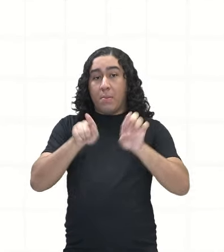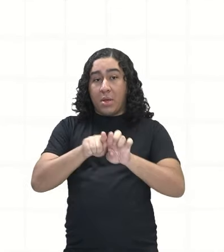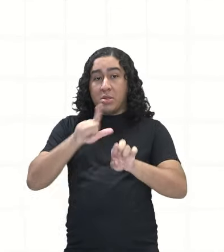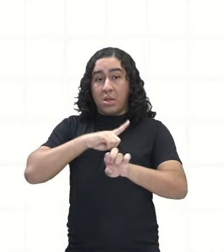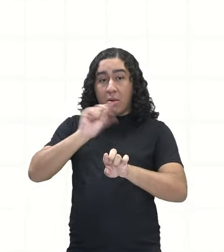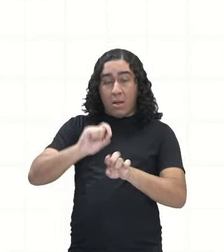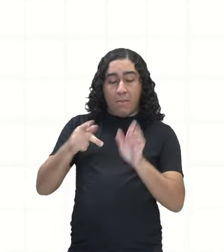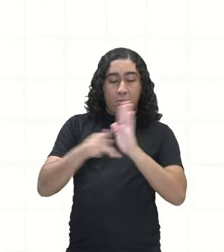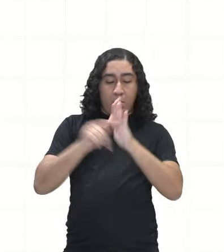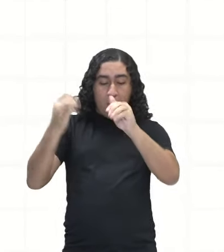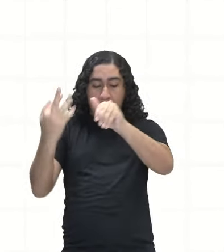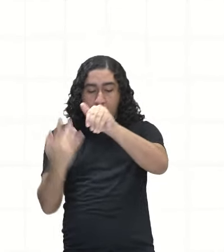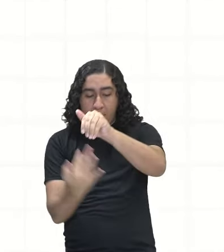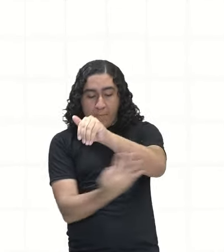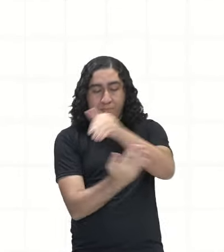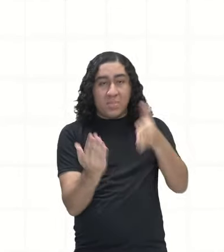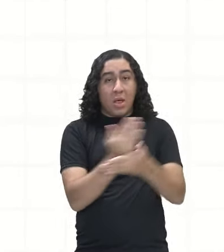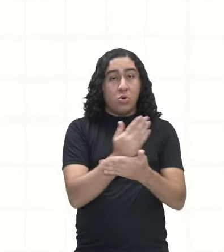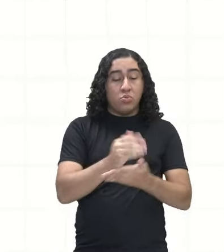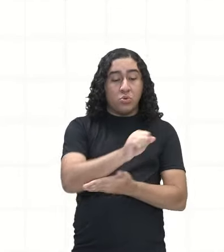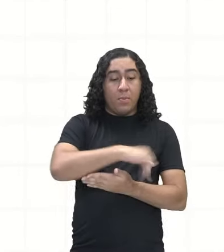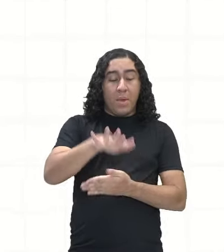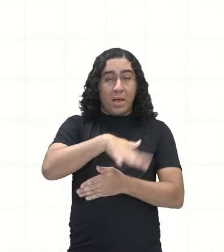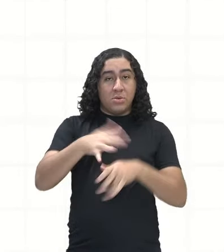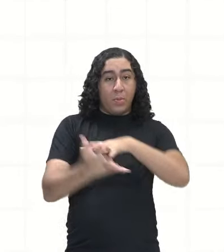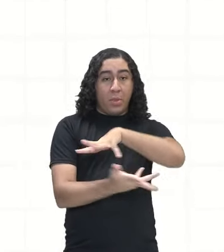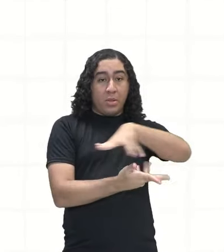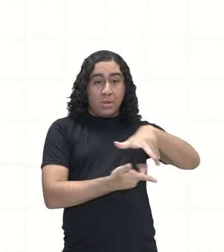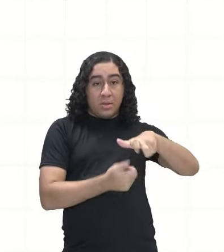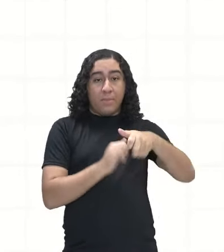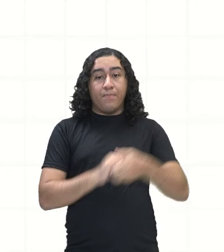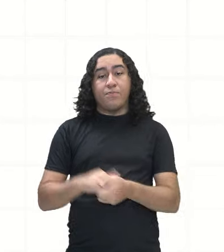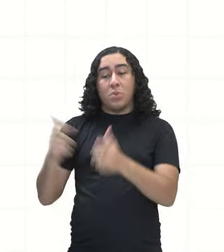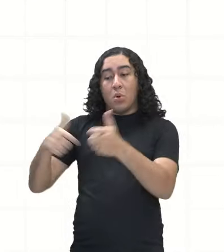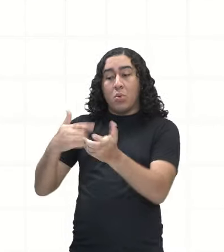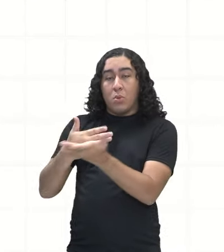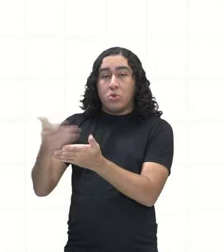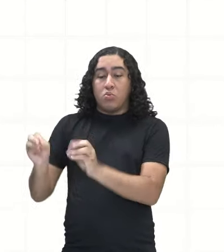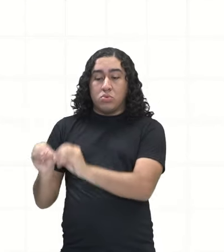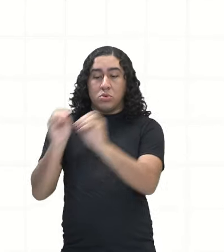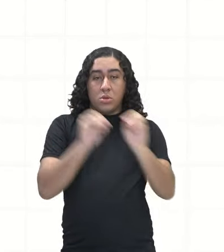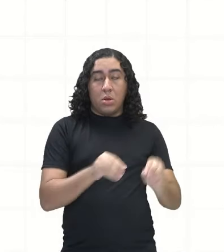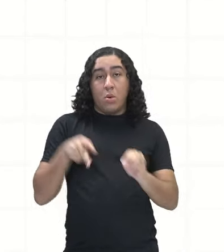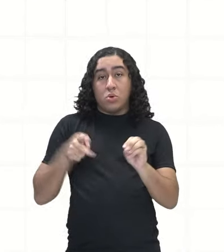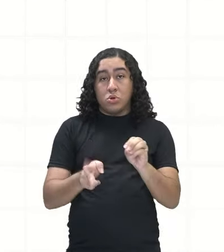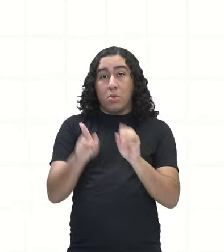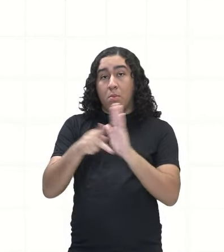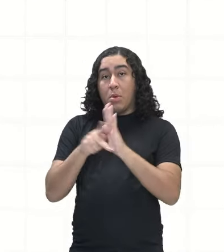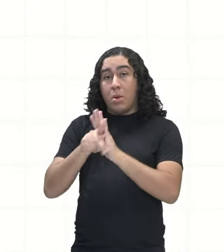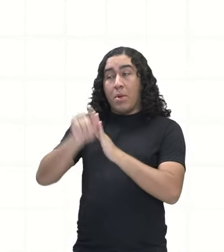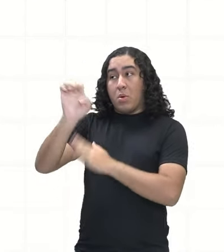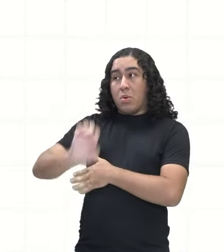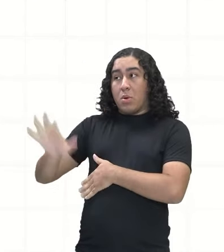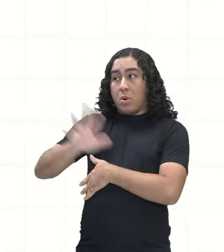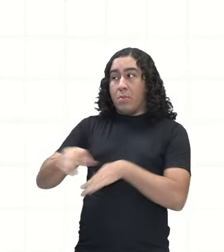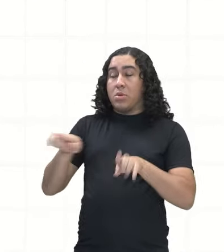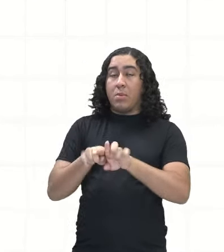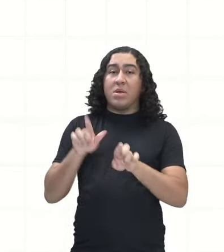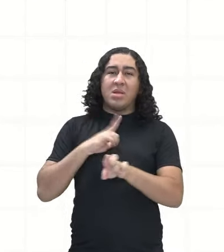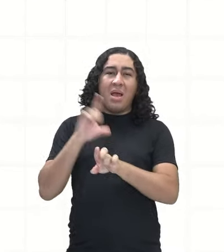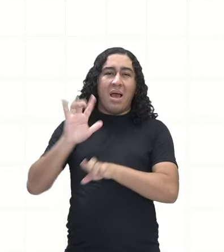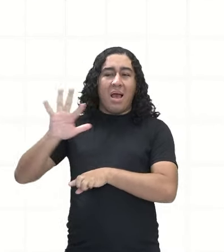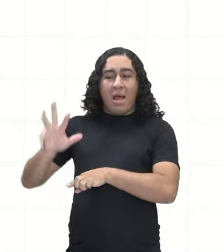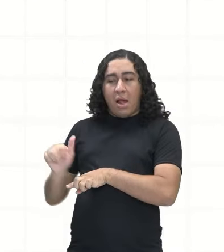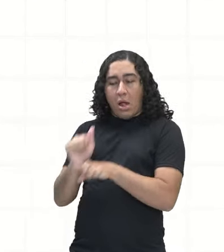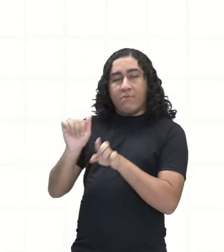para algumas regiões do planeta a área de partida permanece também lá no continente europeu tá bom e a gente deixa um pouco a África